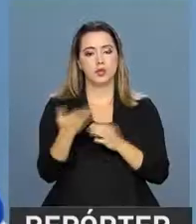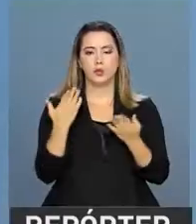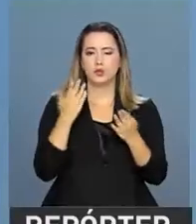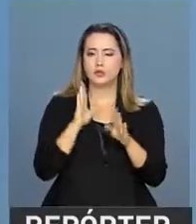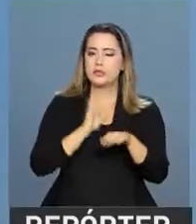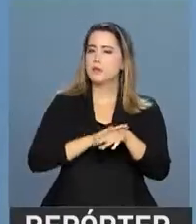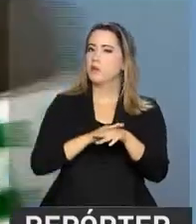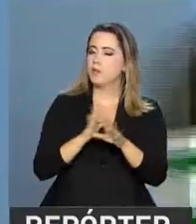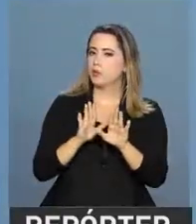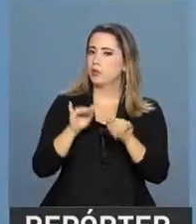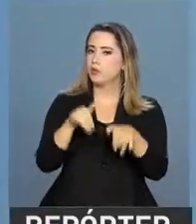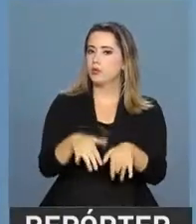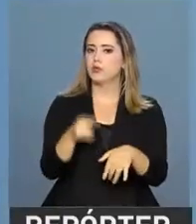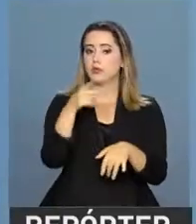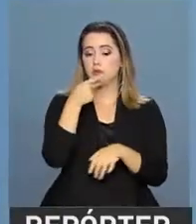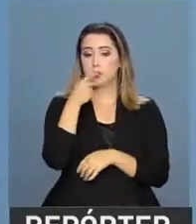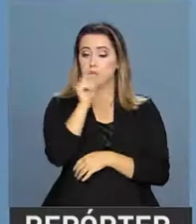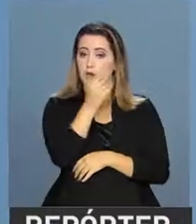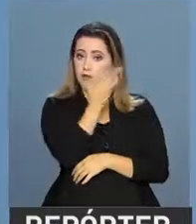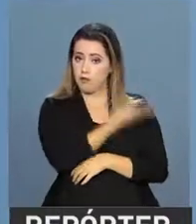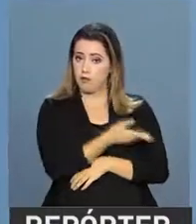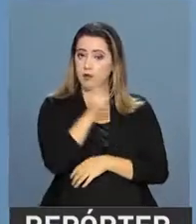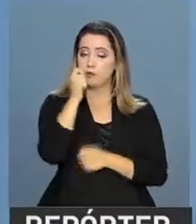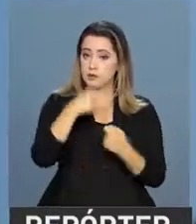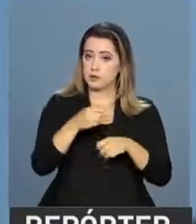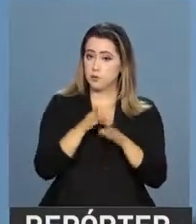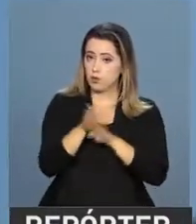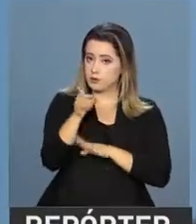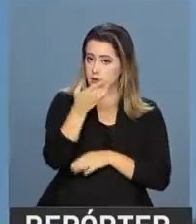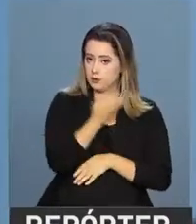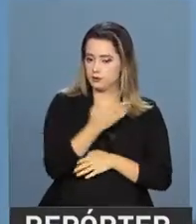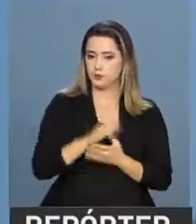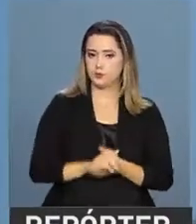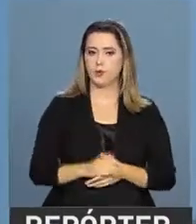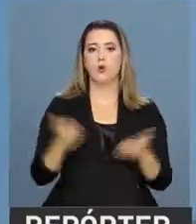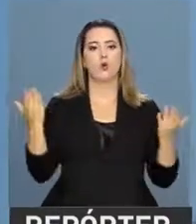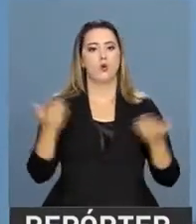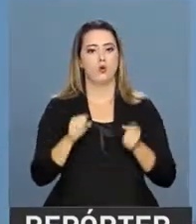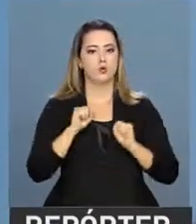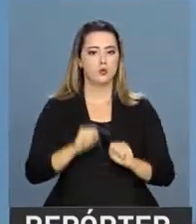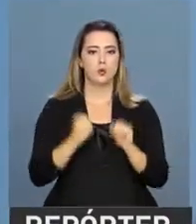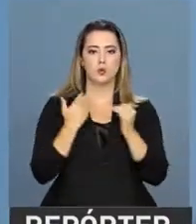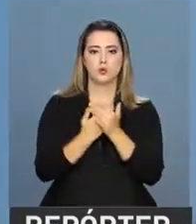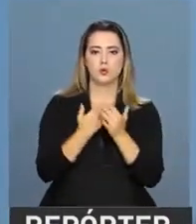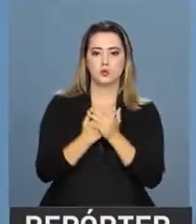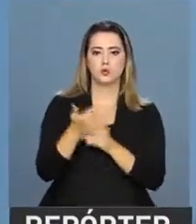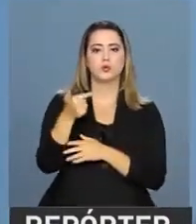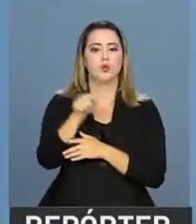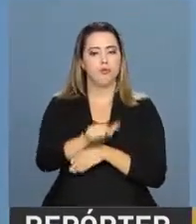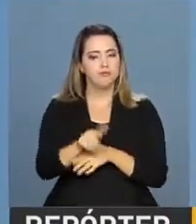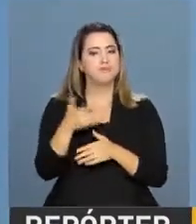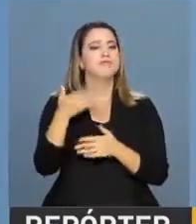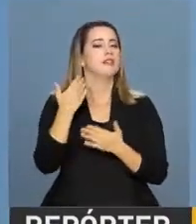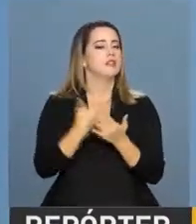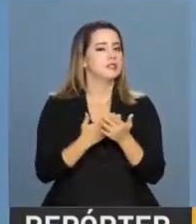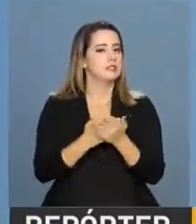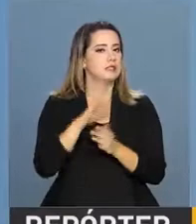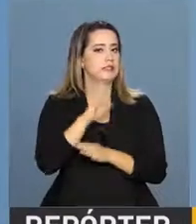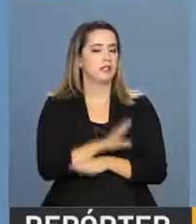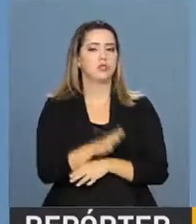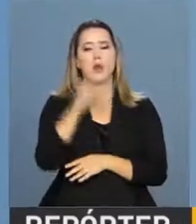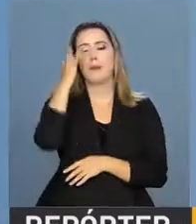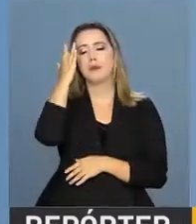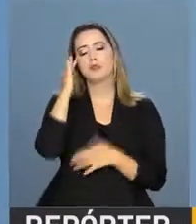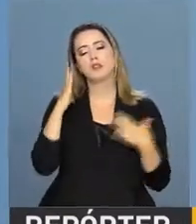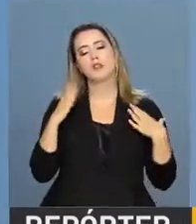a coordenadora faz uma recomendação aos alunos hoje eles ainda podem estudar fazer mais ou revisão zinha tarde amanhã em